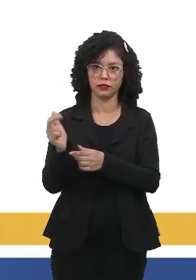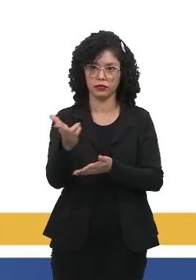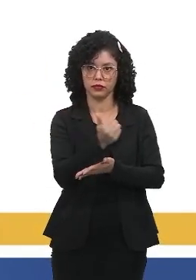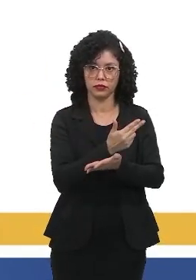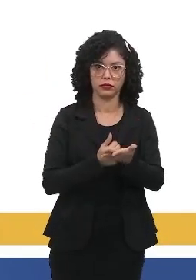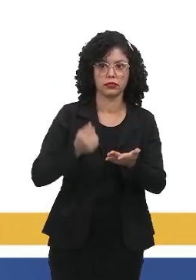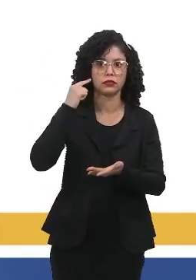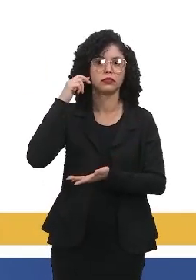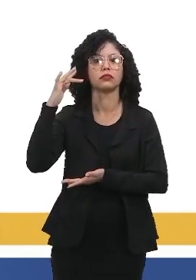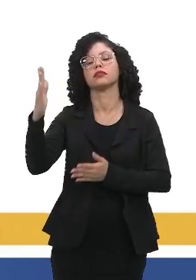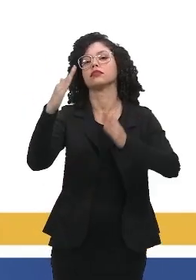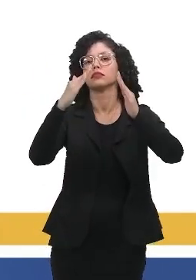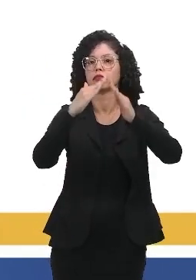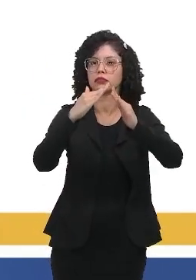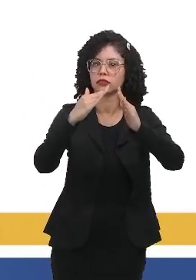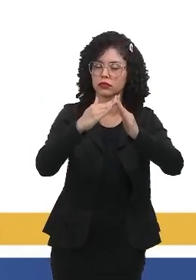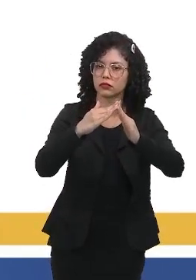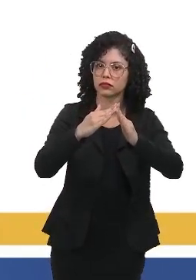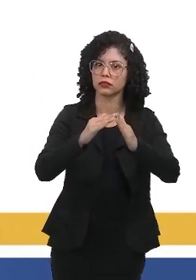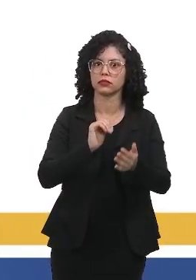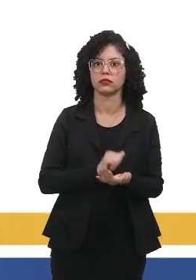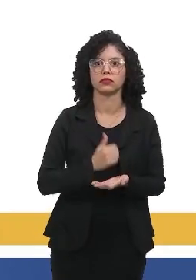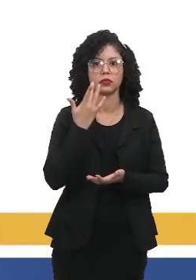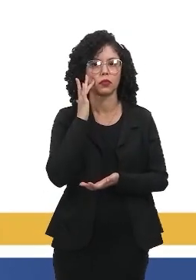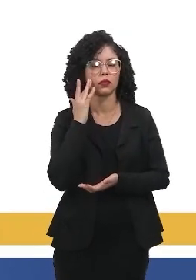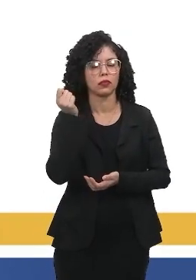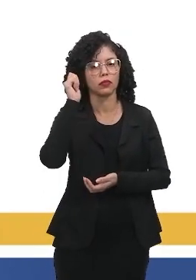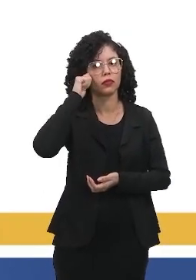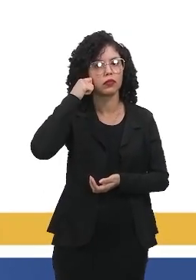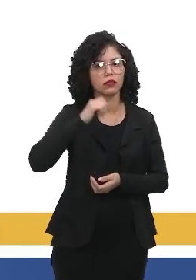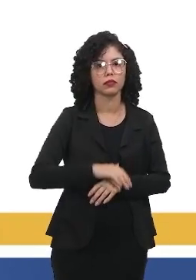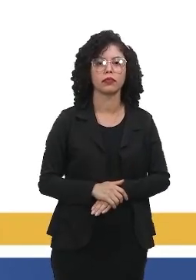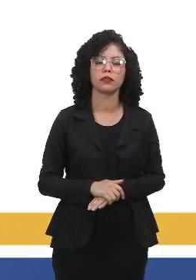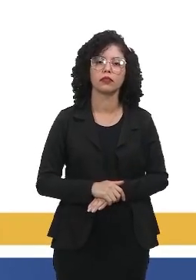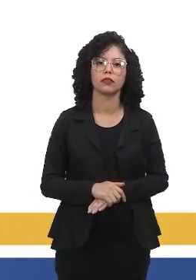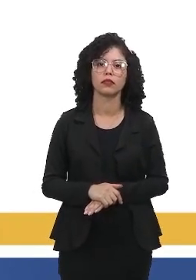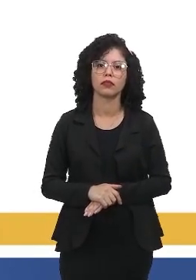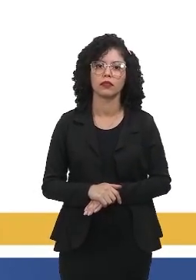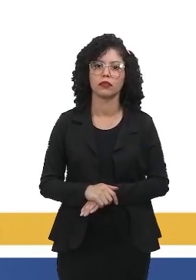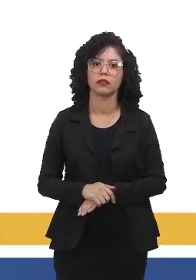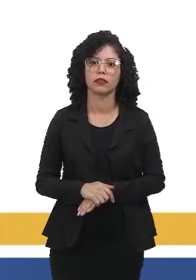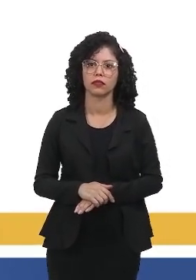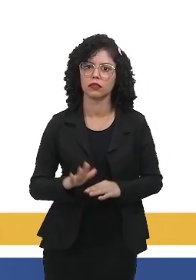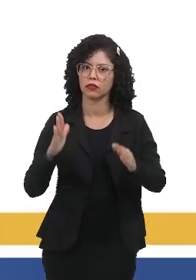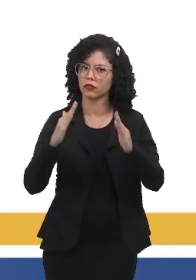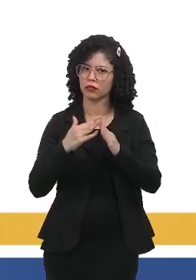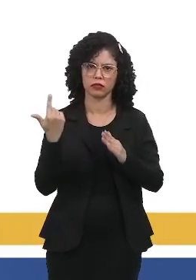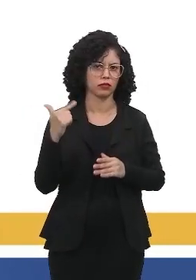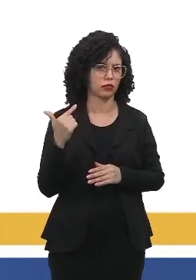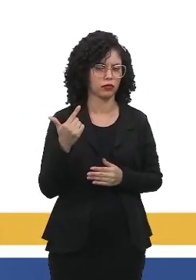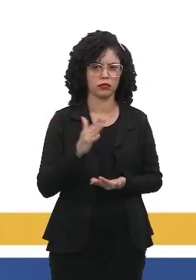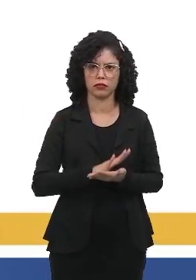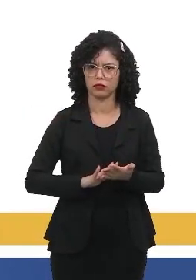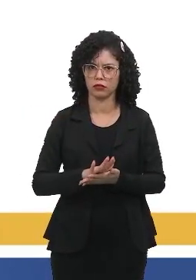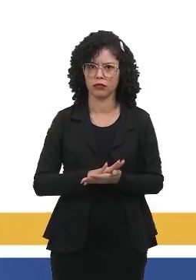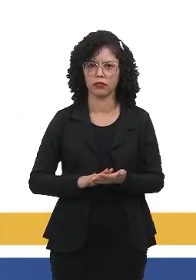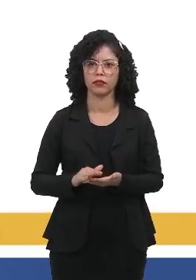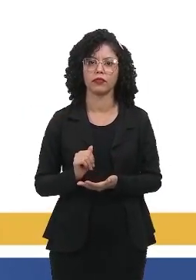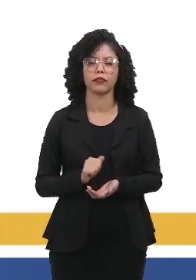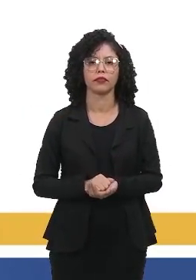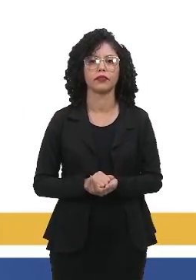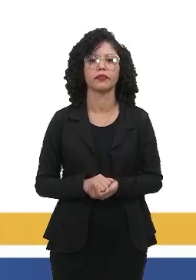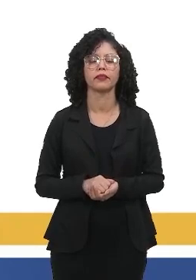desenho imaginativo do casario Colonial de Ouro Preto né a casa em si não gera esse efeito